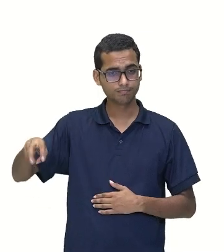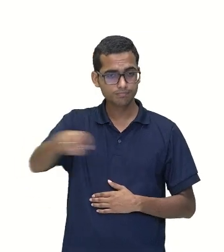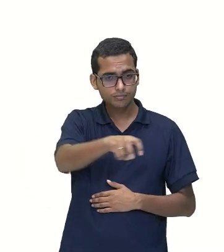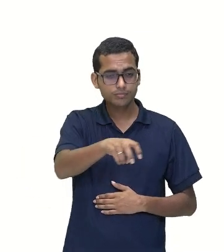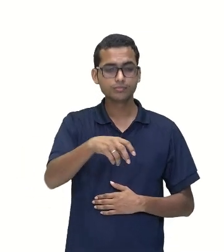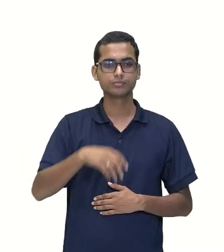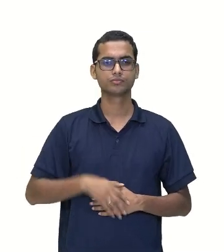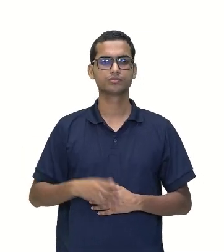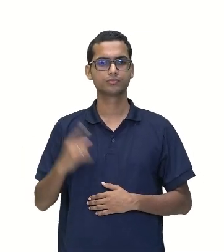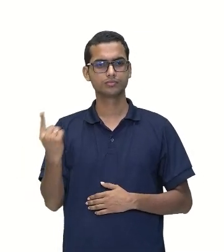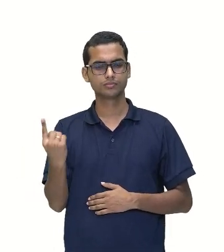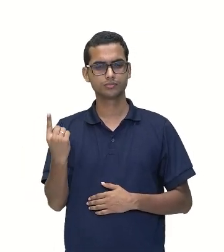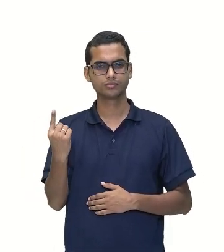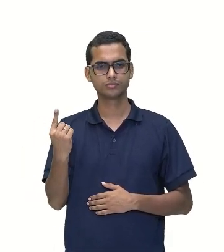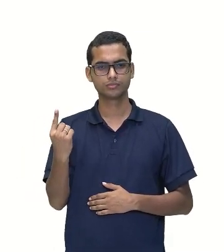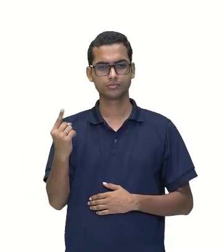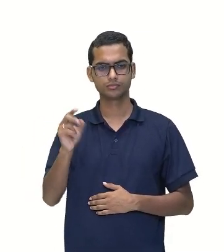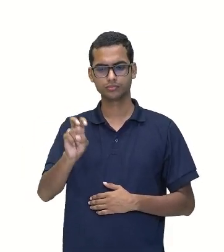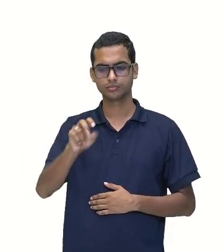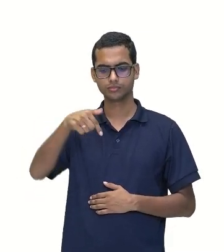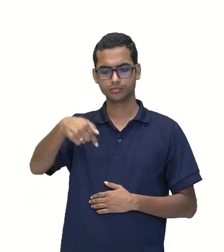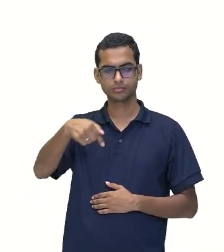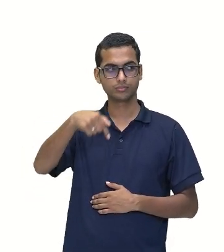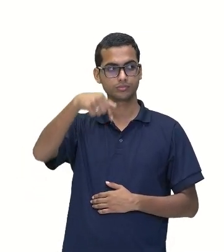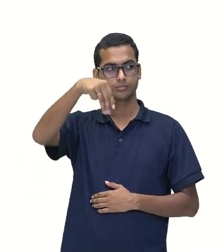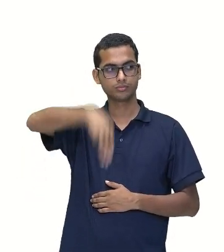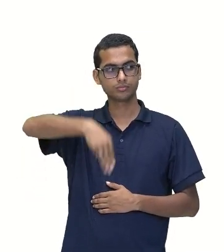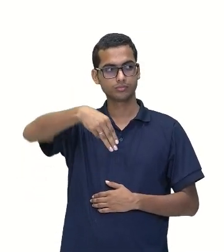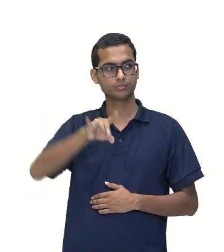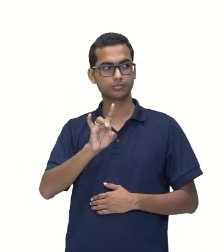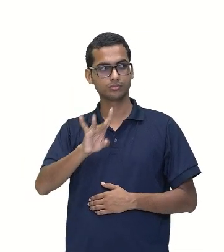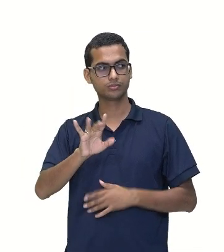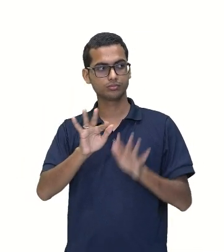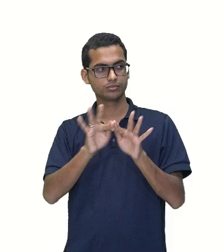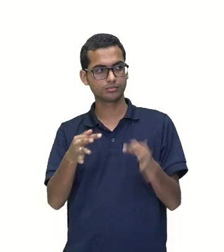157 metros apenas, tá bom?